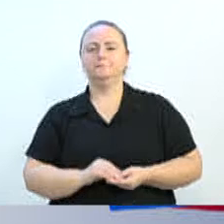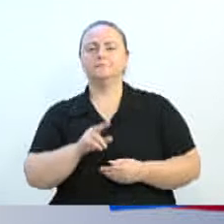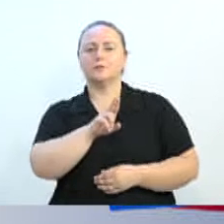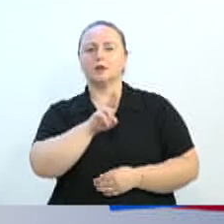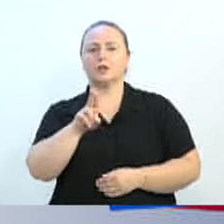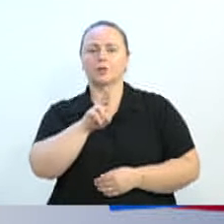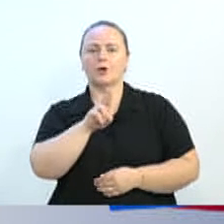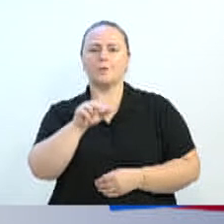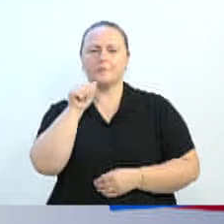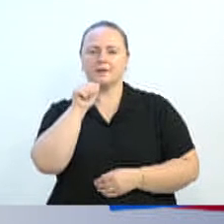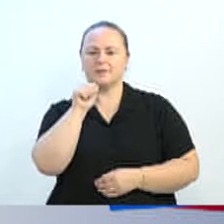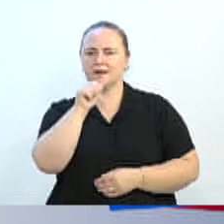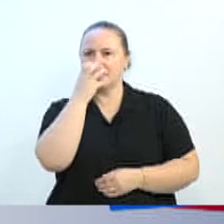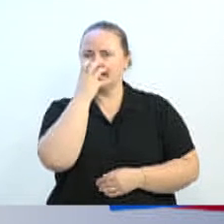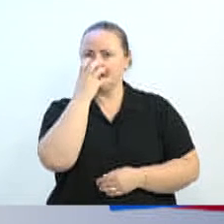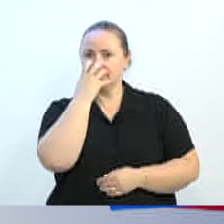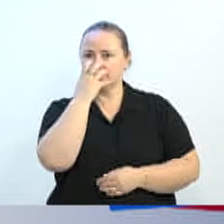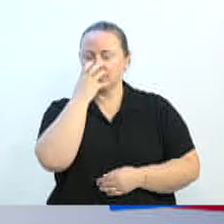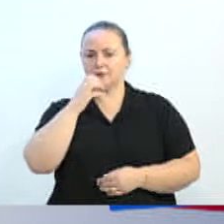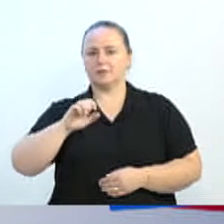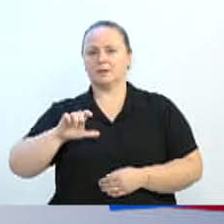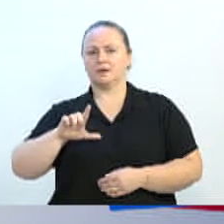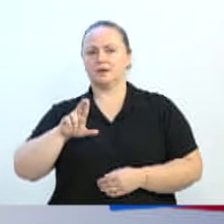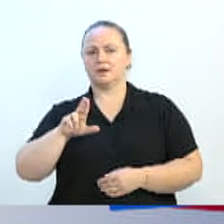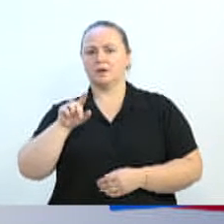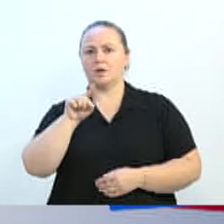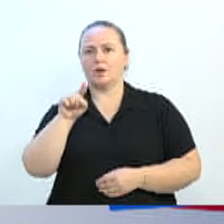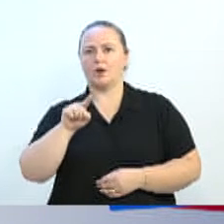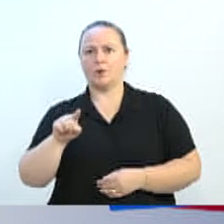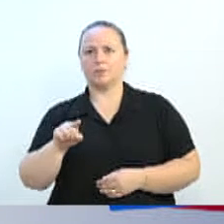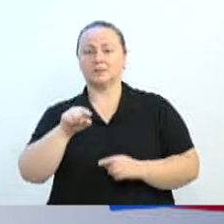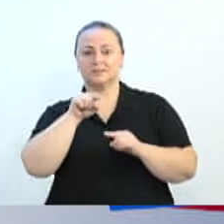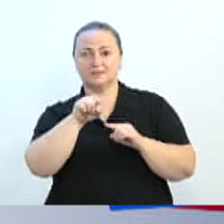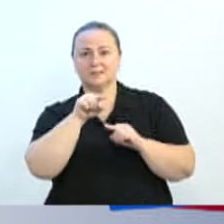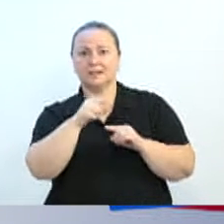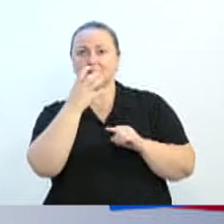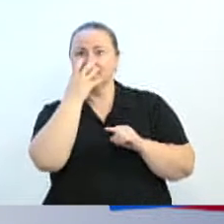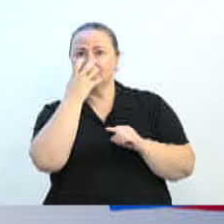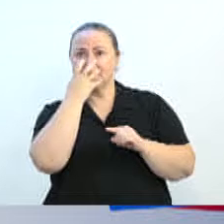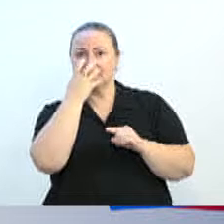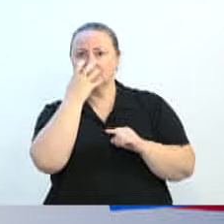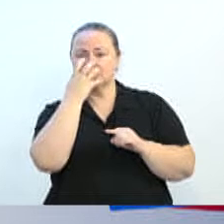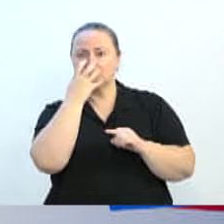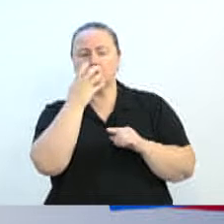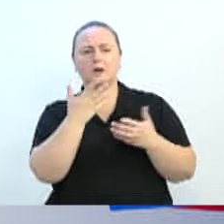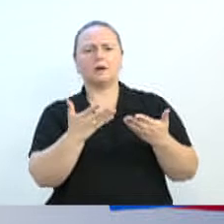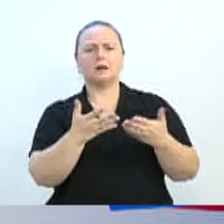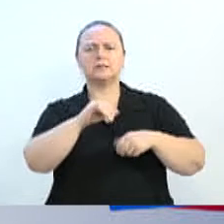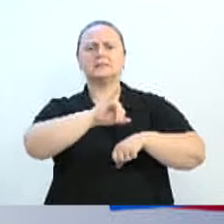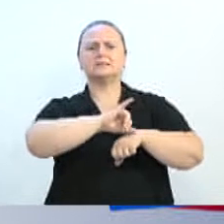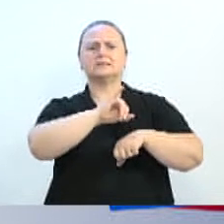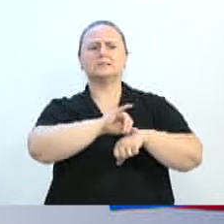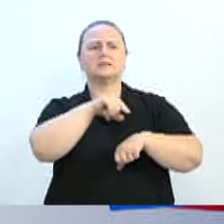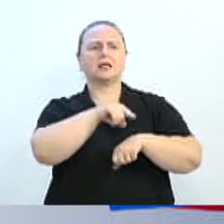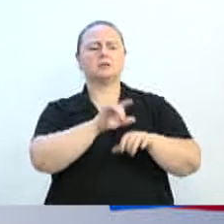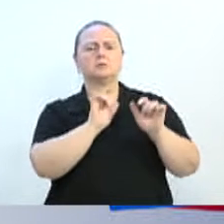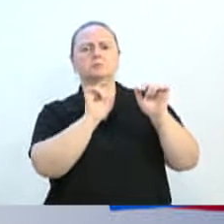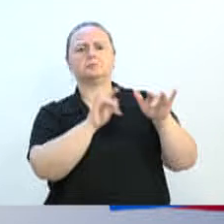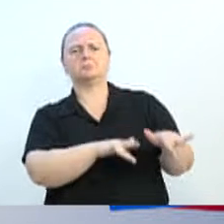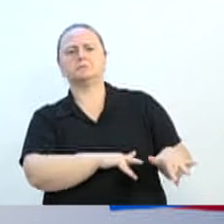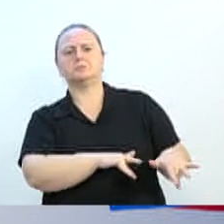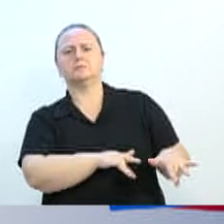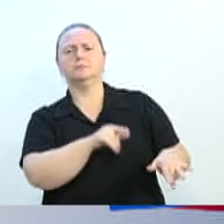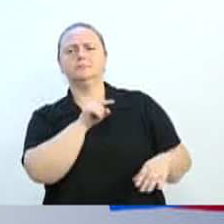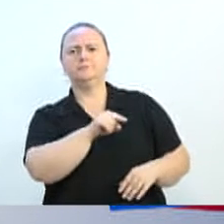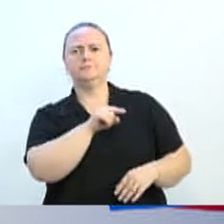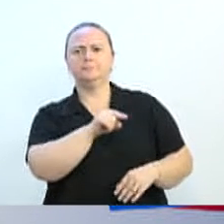vitória é minha estagiária ela fez uma campanha estava abandonada Vereador Bruno Cunha aqui no centro e felizmente por